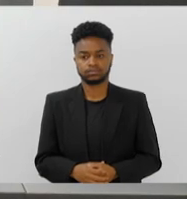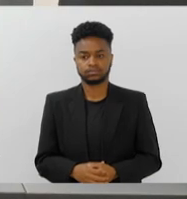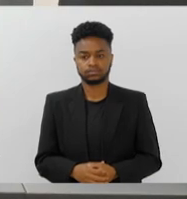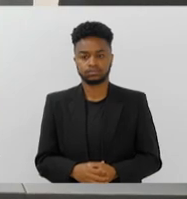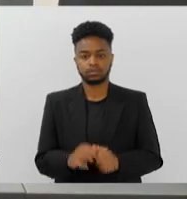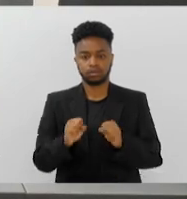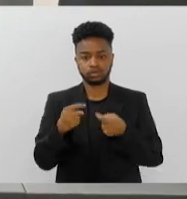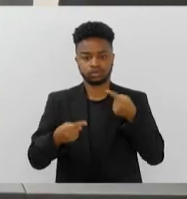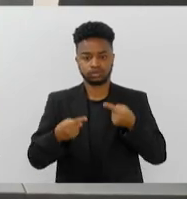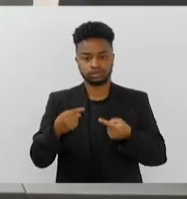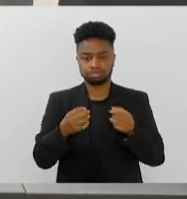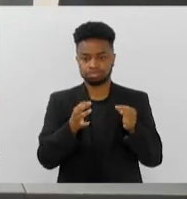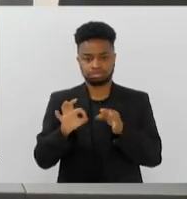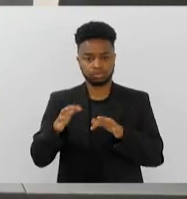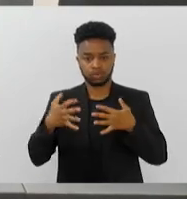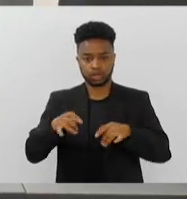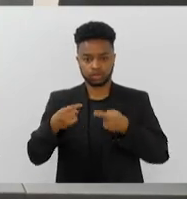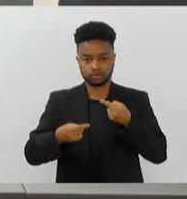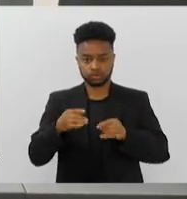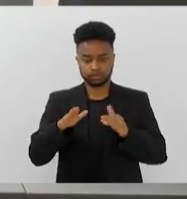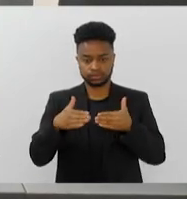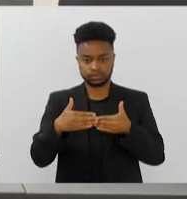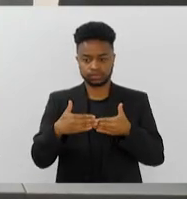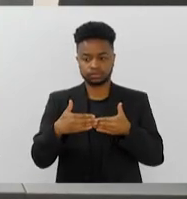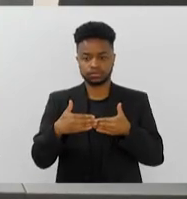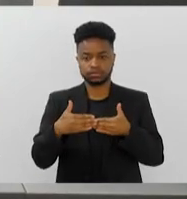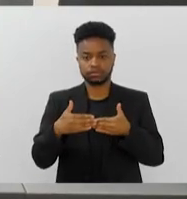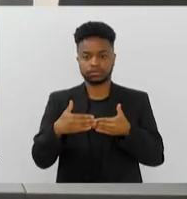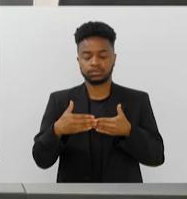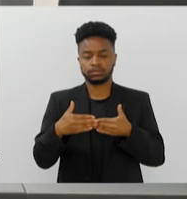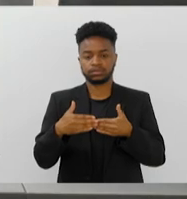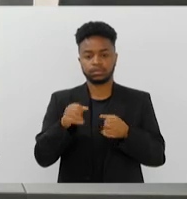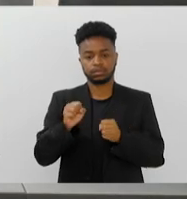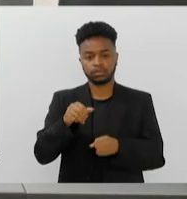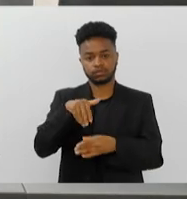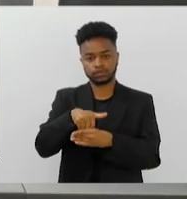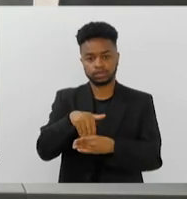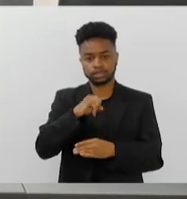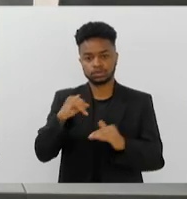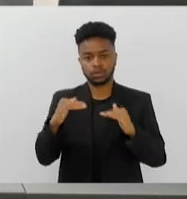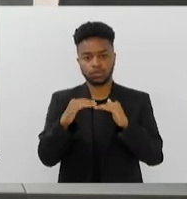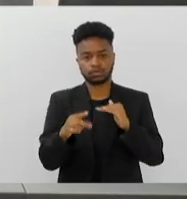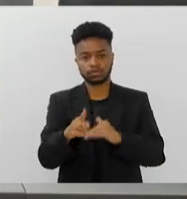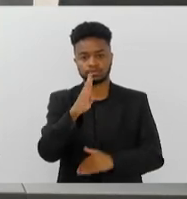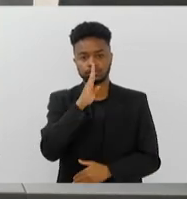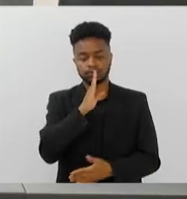Em discussão, não havendo quem queira discutir, encerrada a discussão, em votação, os senhores que